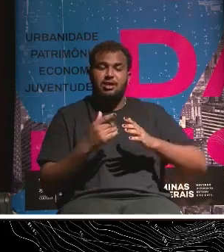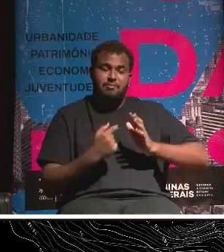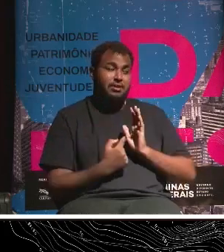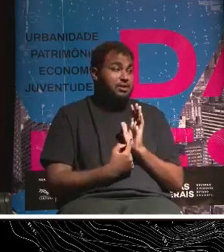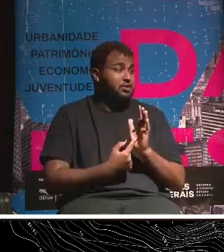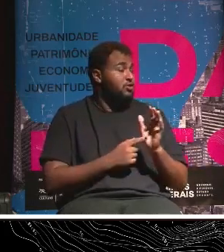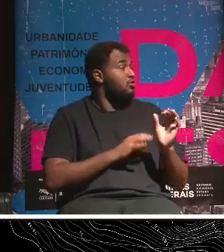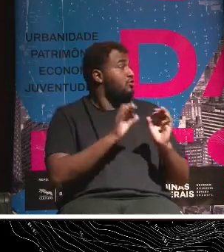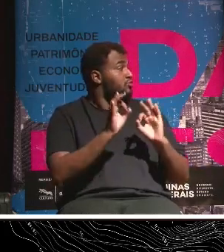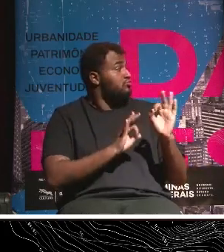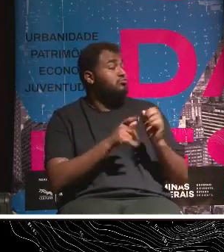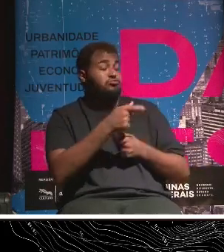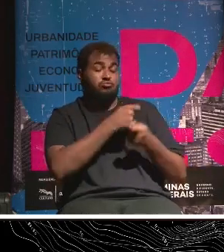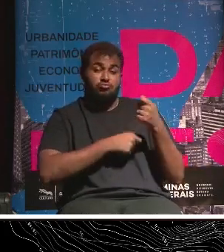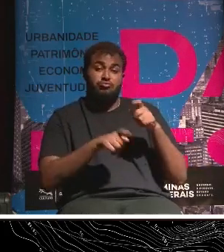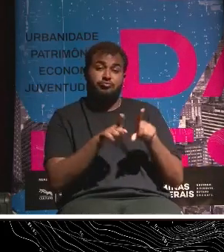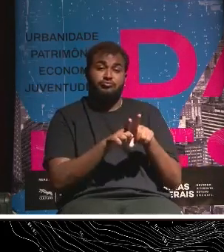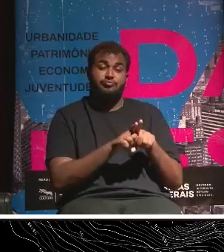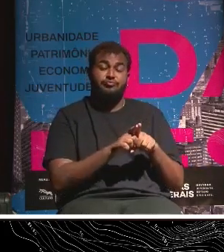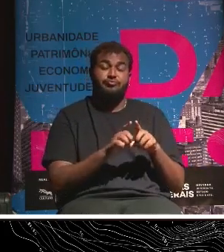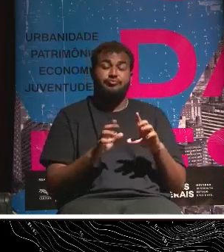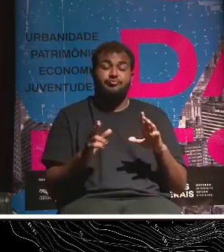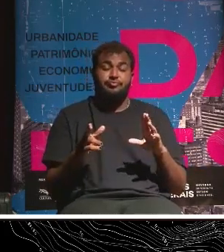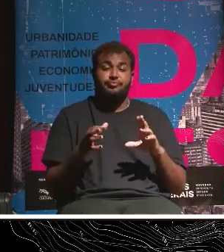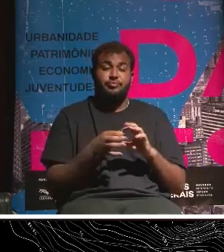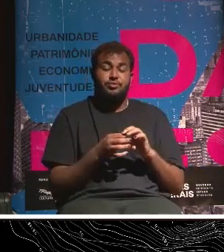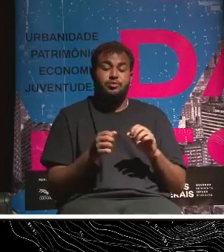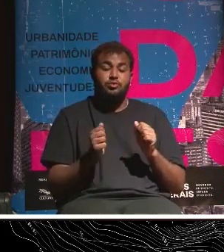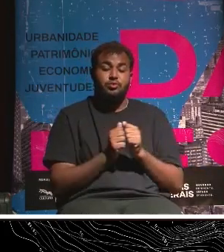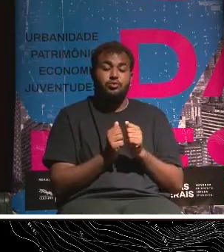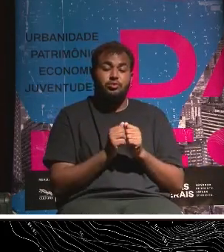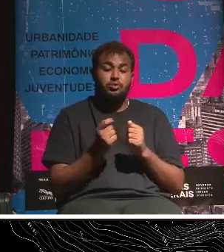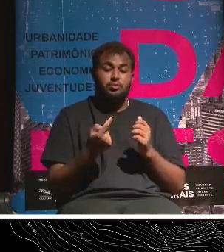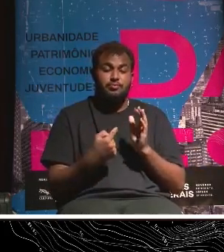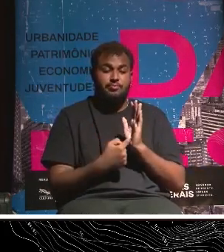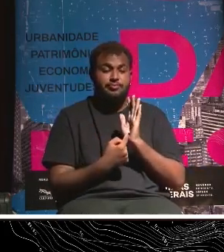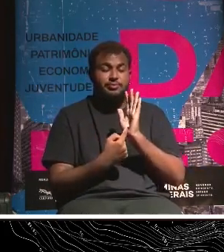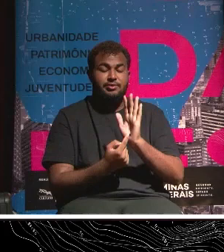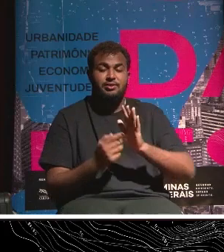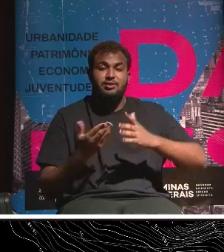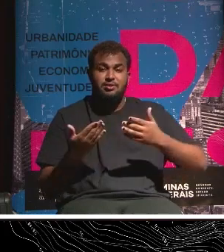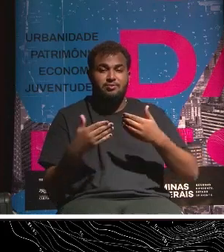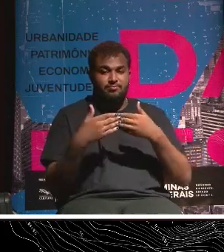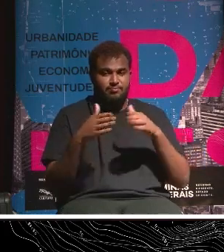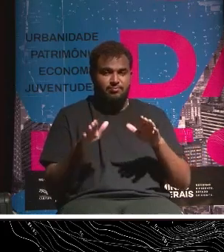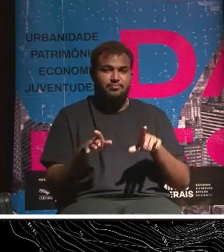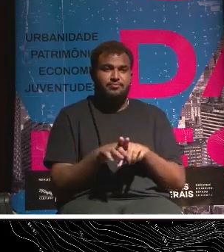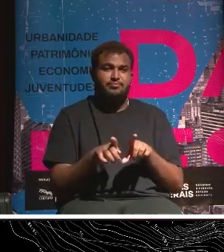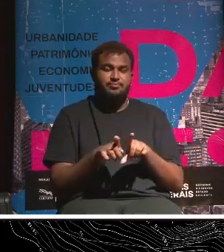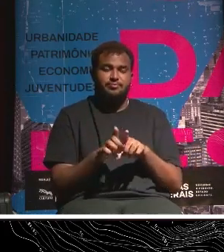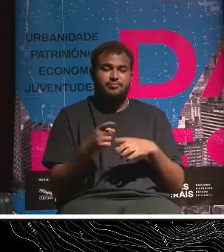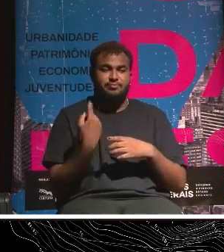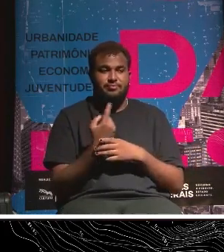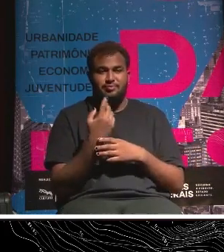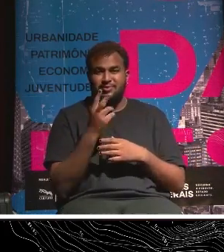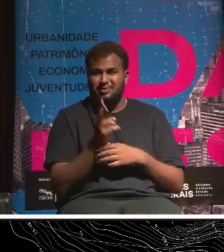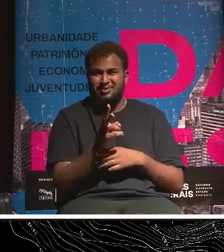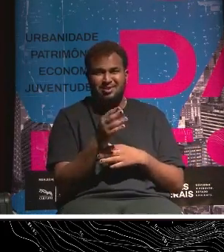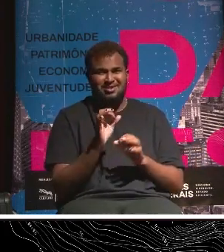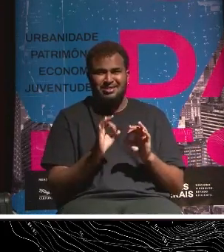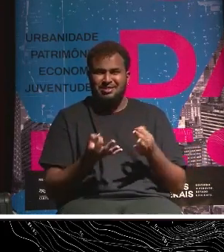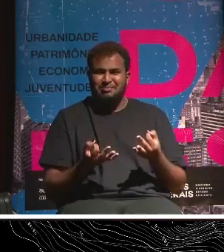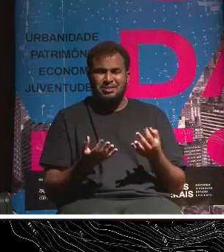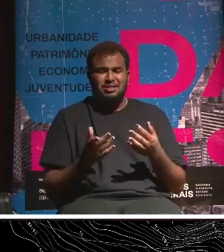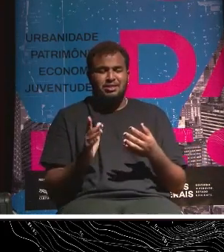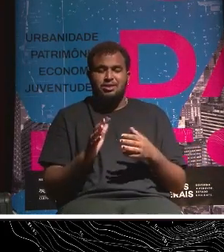órgãos reguladores, pelo menos na União, né, a Controladoria Geral da União já está começando a mostrar isso, e essa abertura. Só que a gente sabe que não vai ser simples,